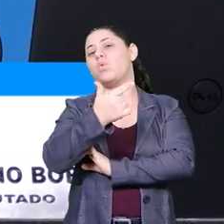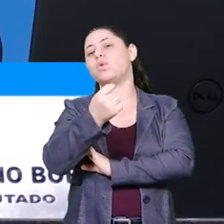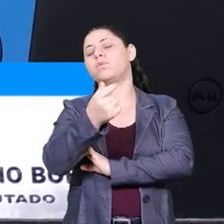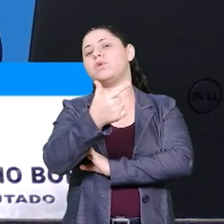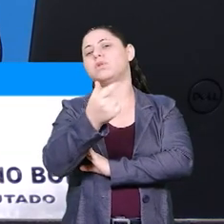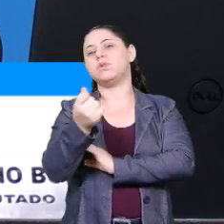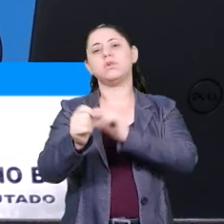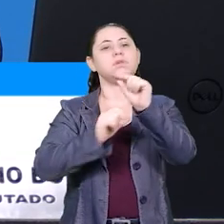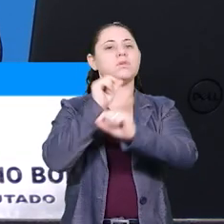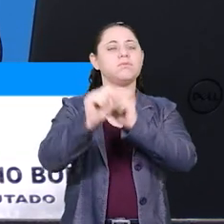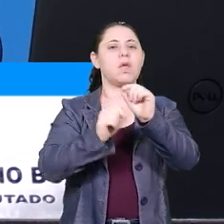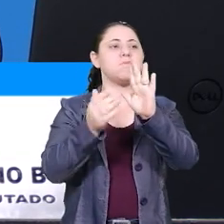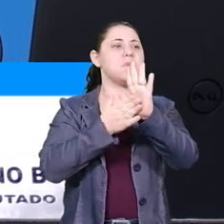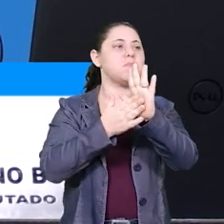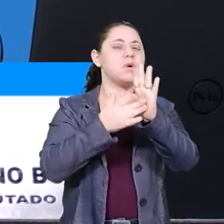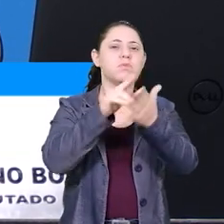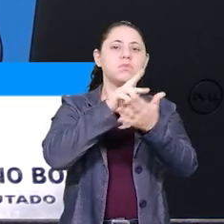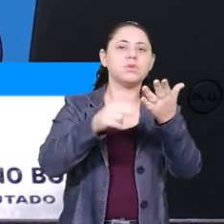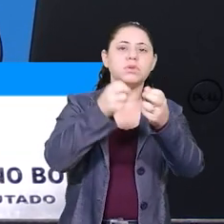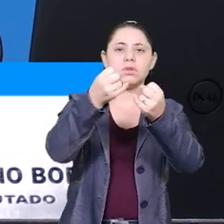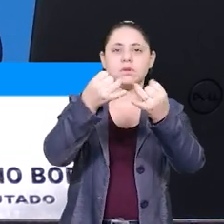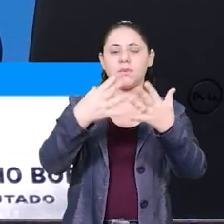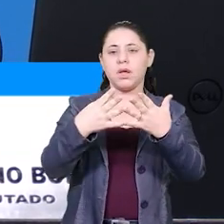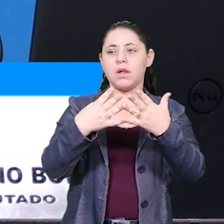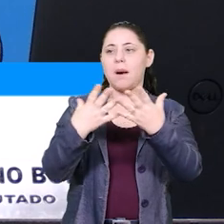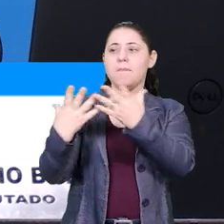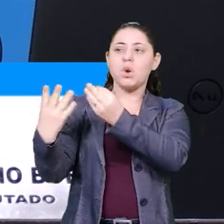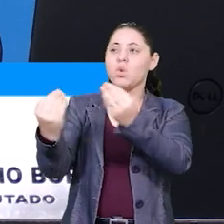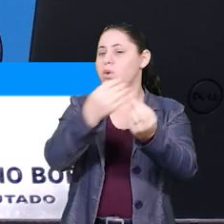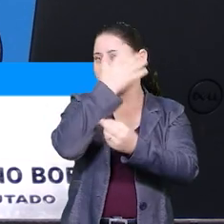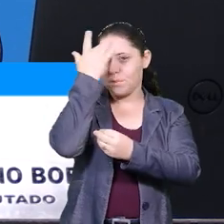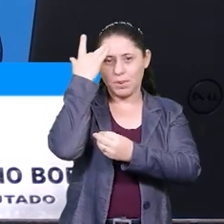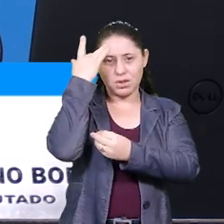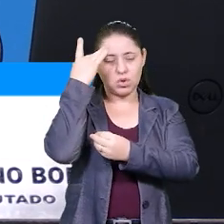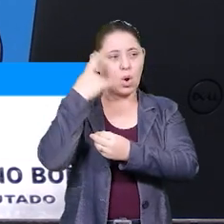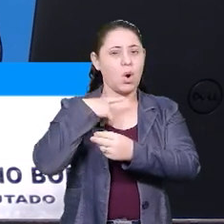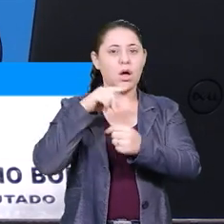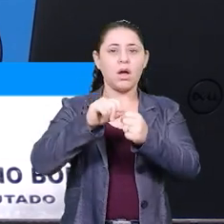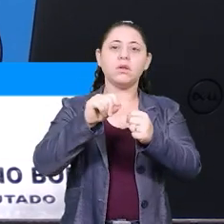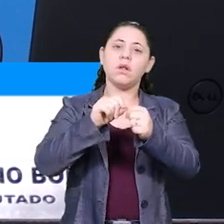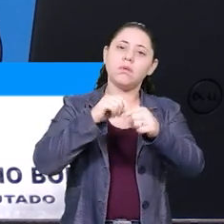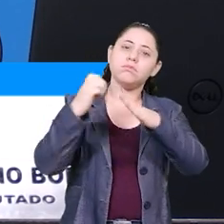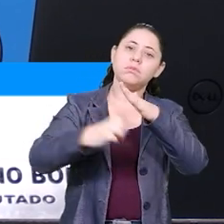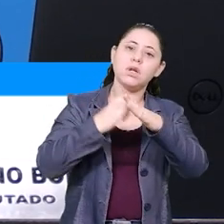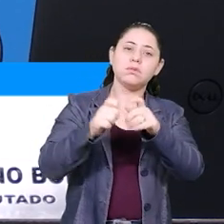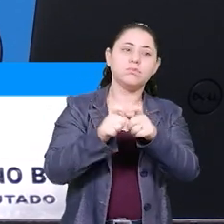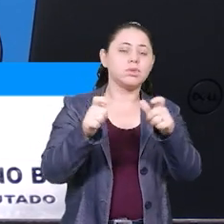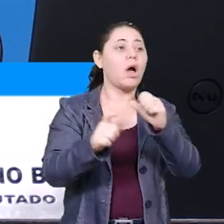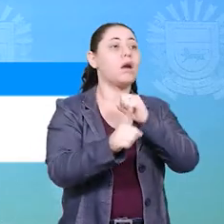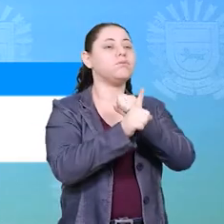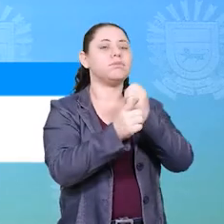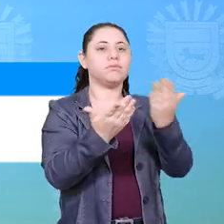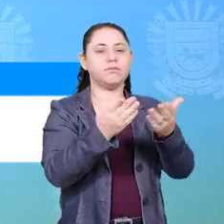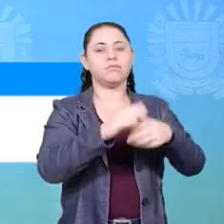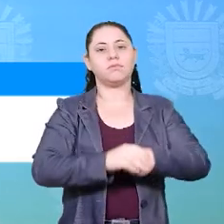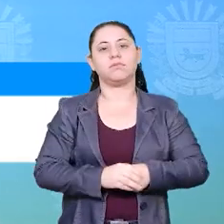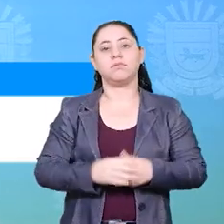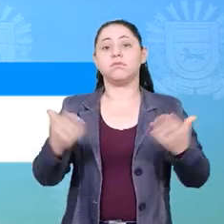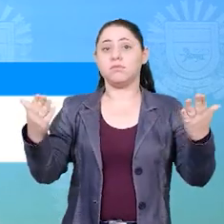de acordo com o relator a proposta Deve tirar muitos microempreendedores da informalidade